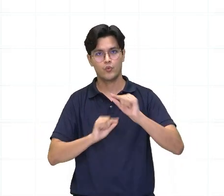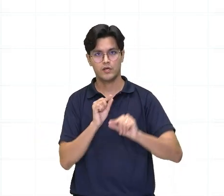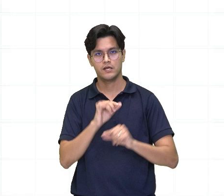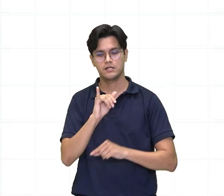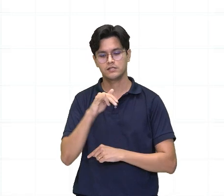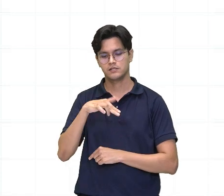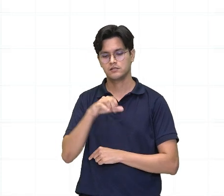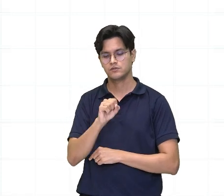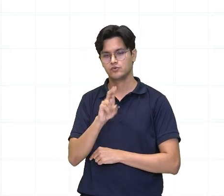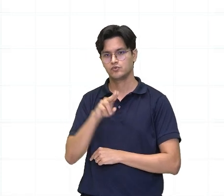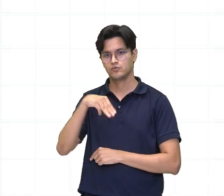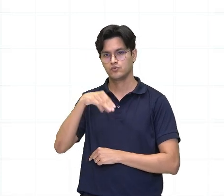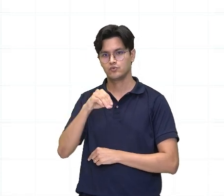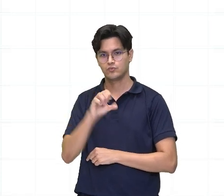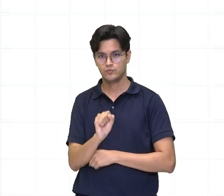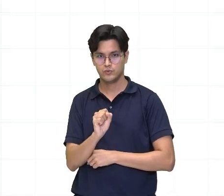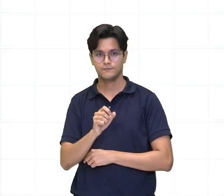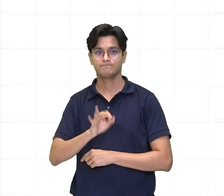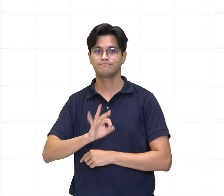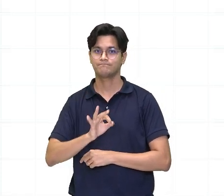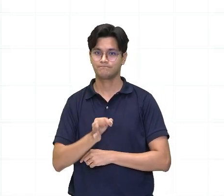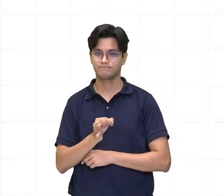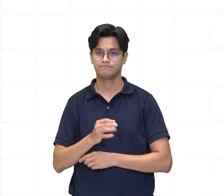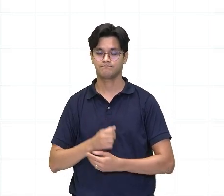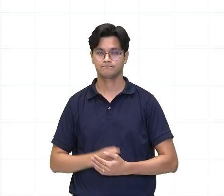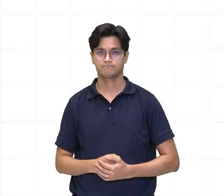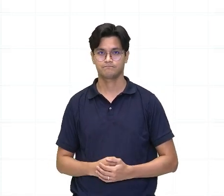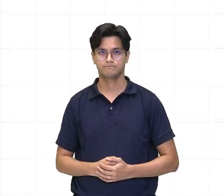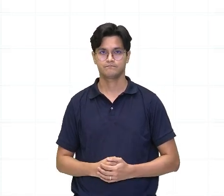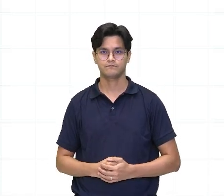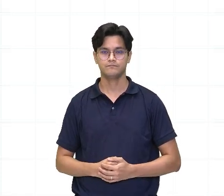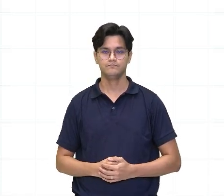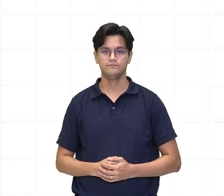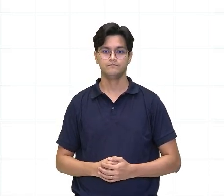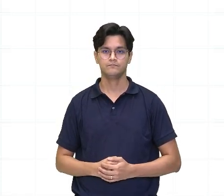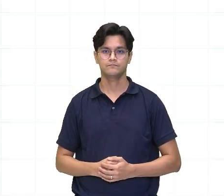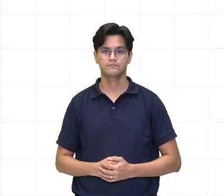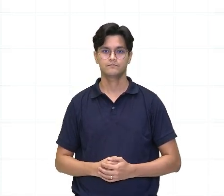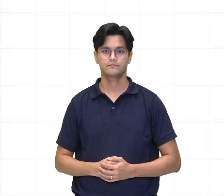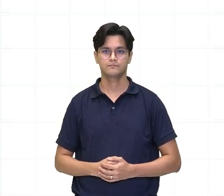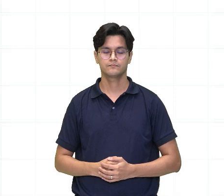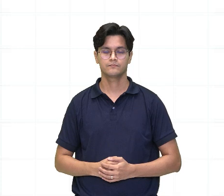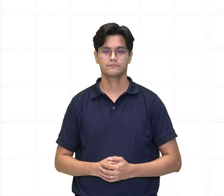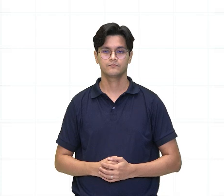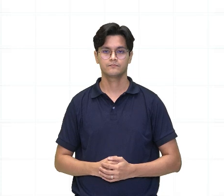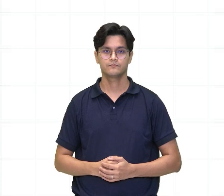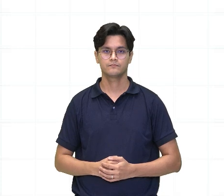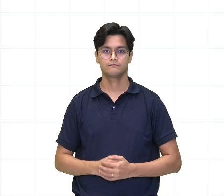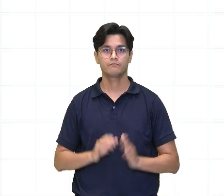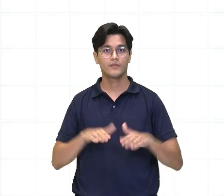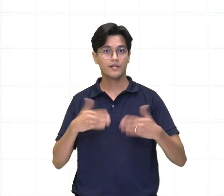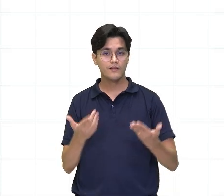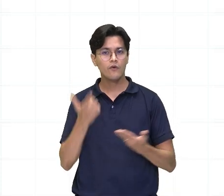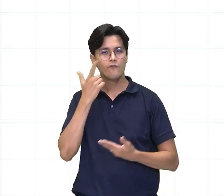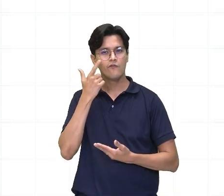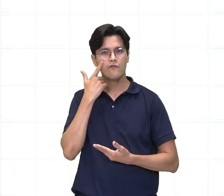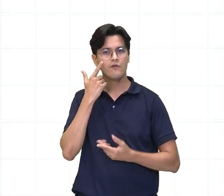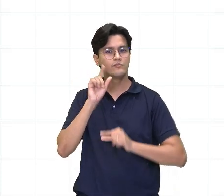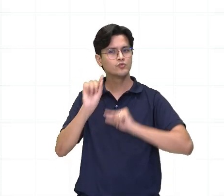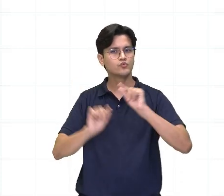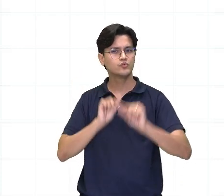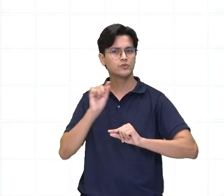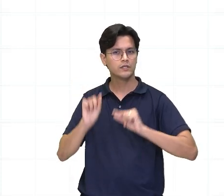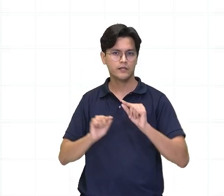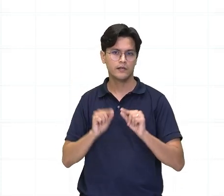insumos, correto? Então, nós vemos Nós vemos aí,